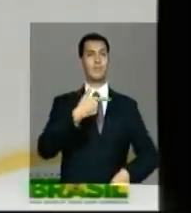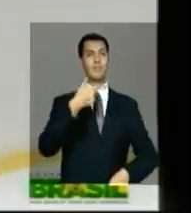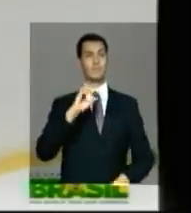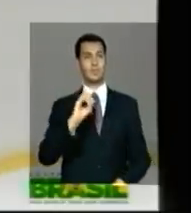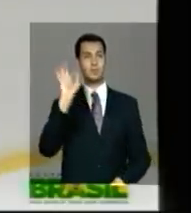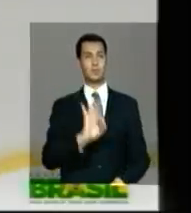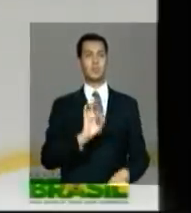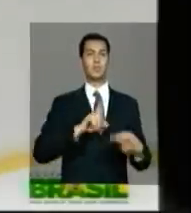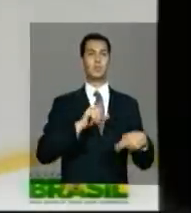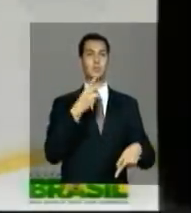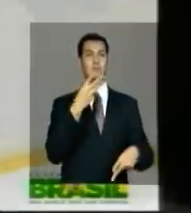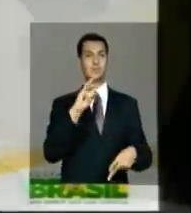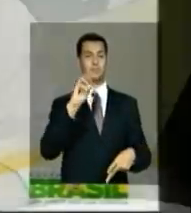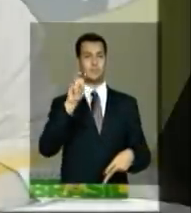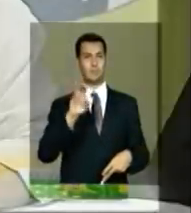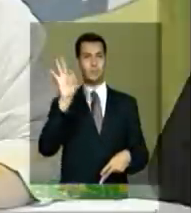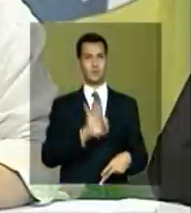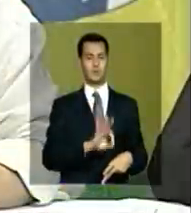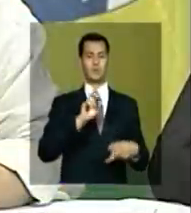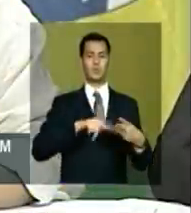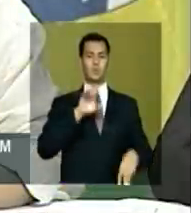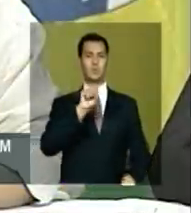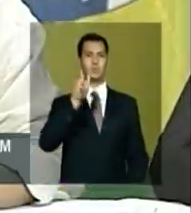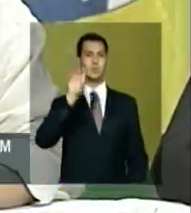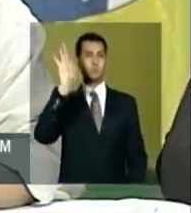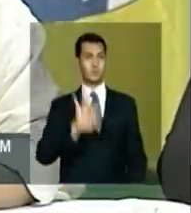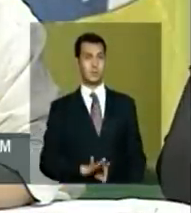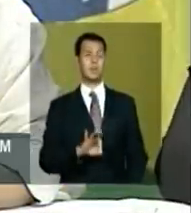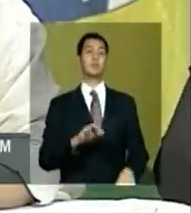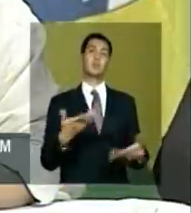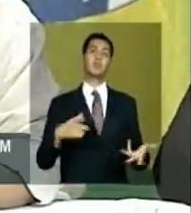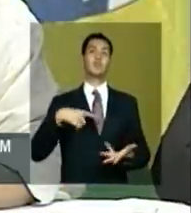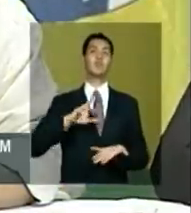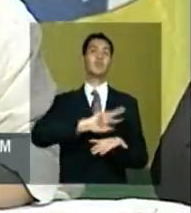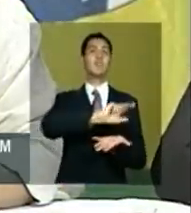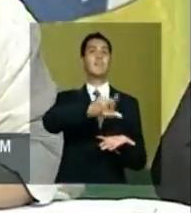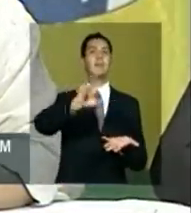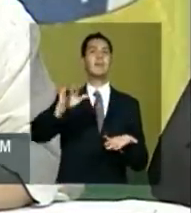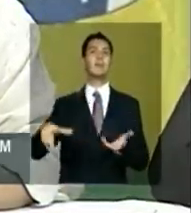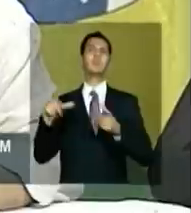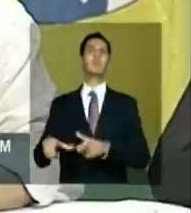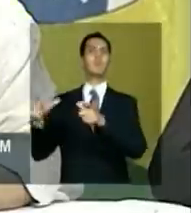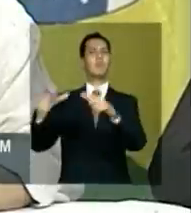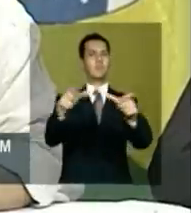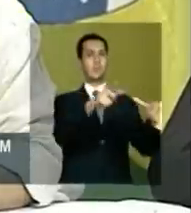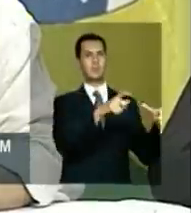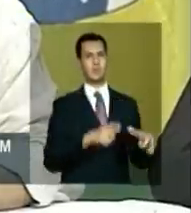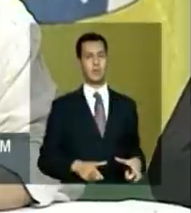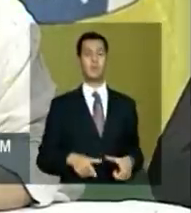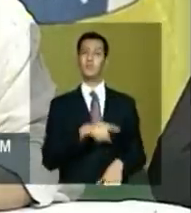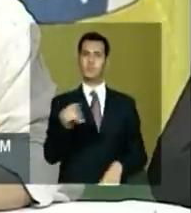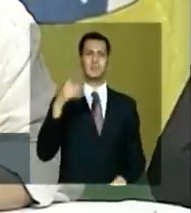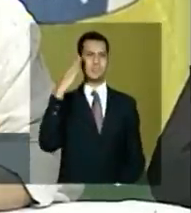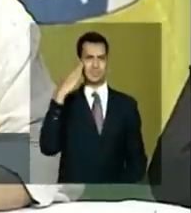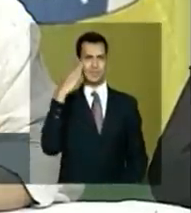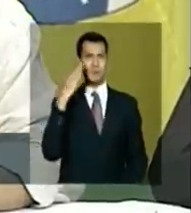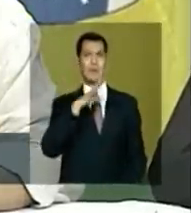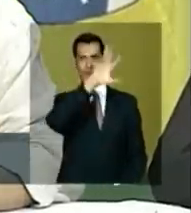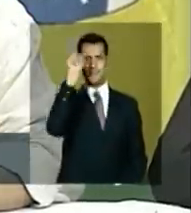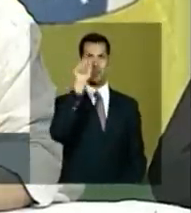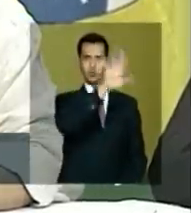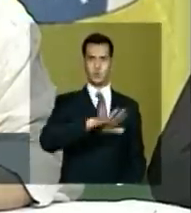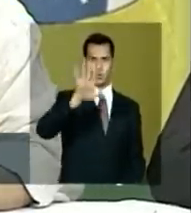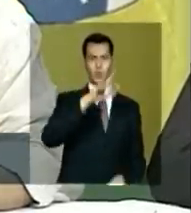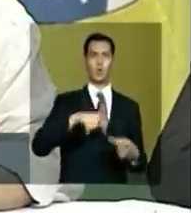35% 80% da propriedade de acordo com os biomas como os senhores sabem na Amazônia 80%